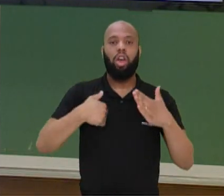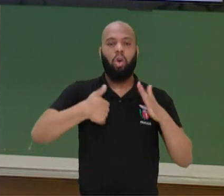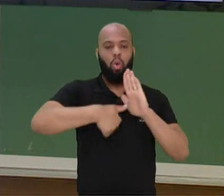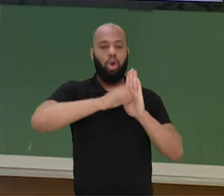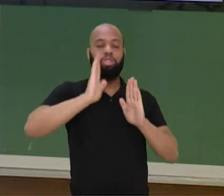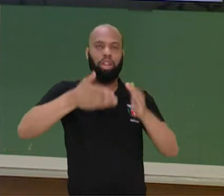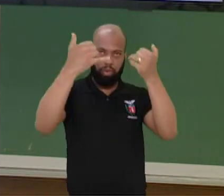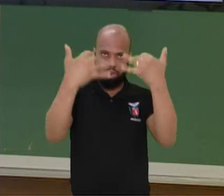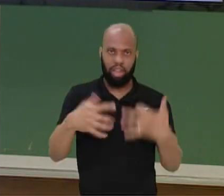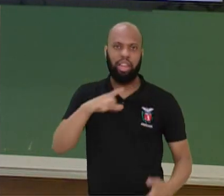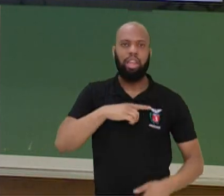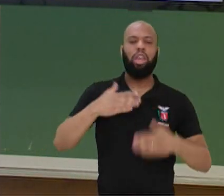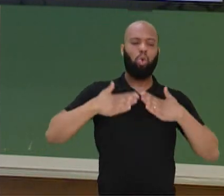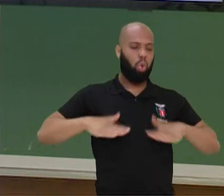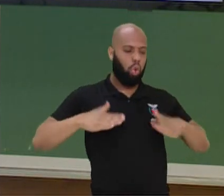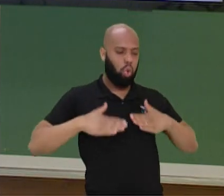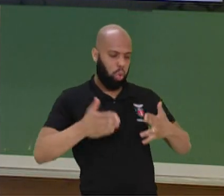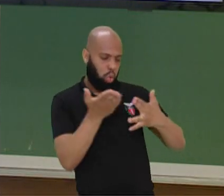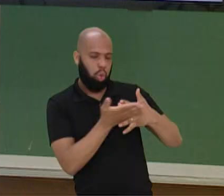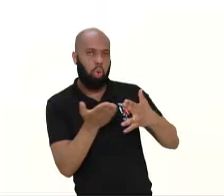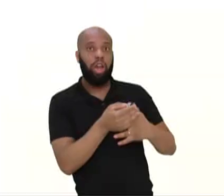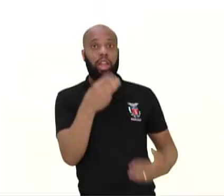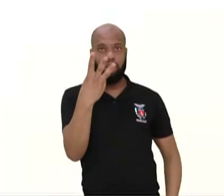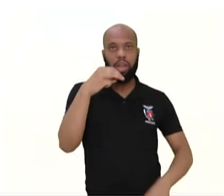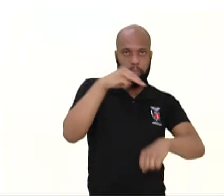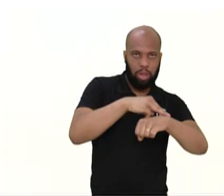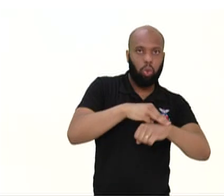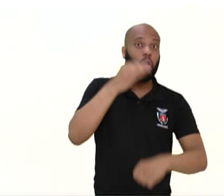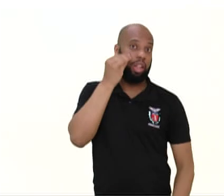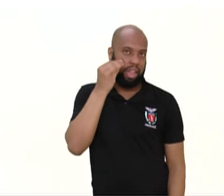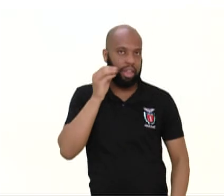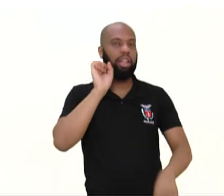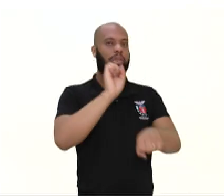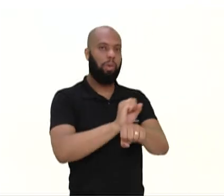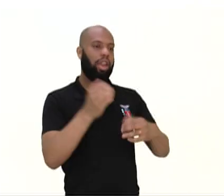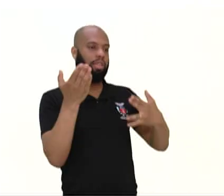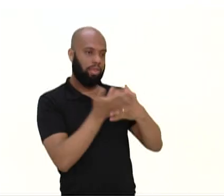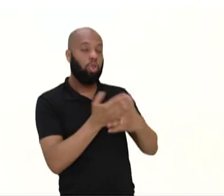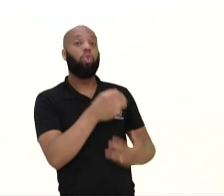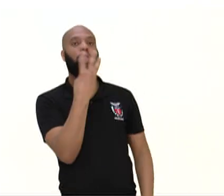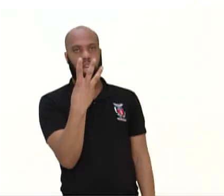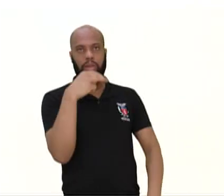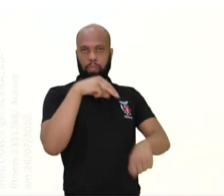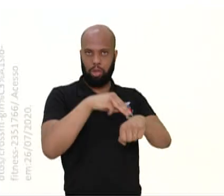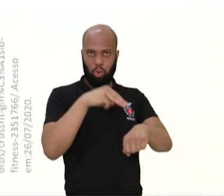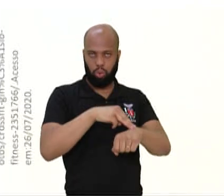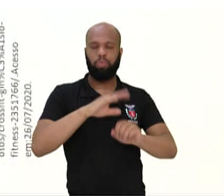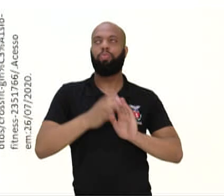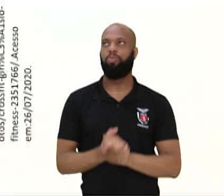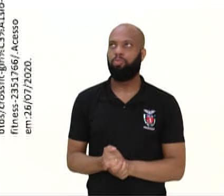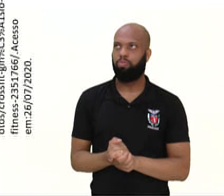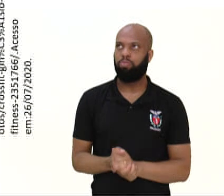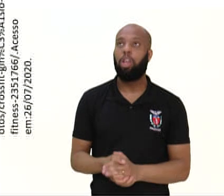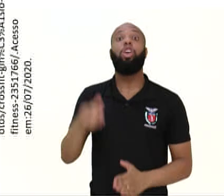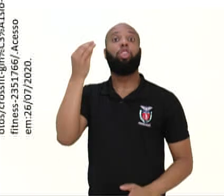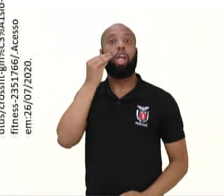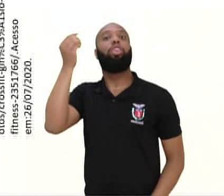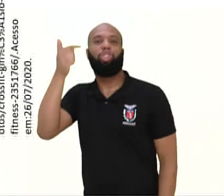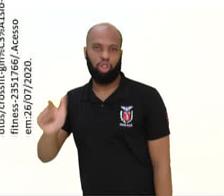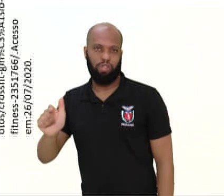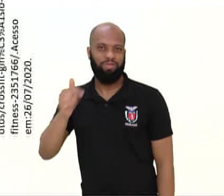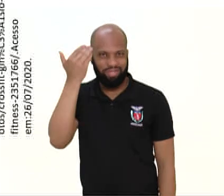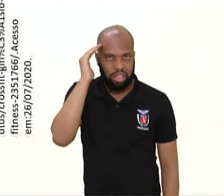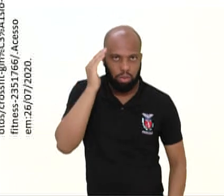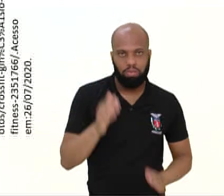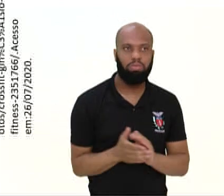um descanso de 3 minutos entre as tentativas, até que o indivíduo realize apenas uma repetição. Temos